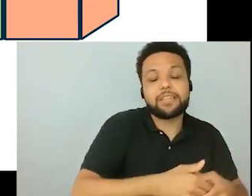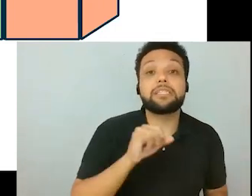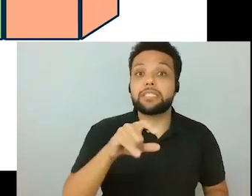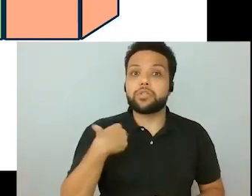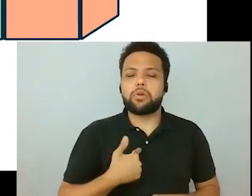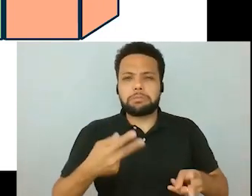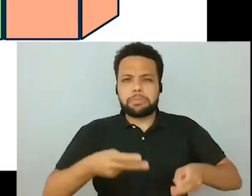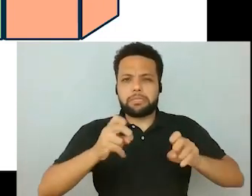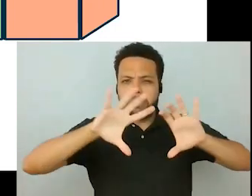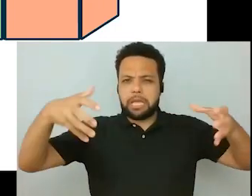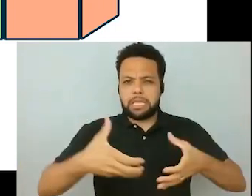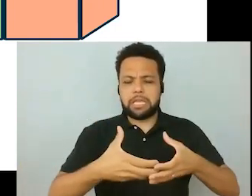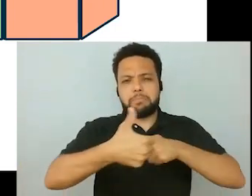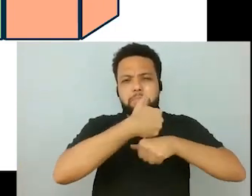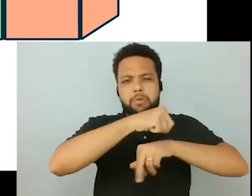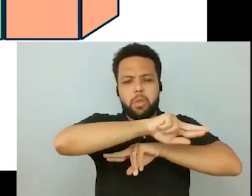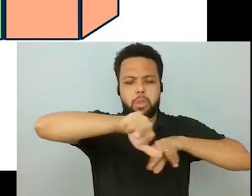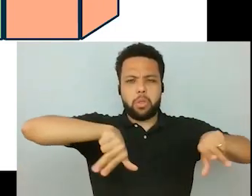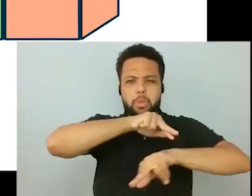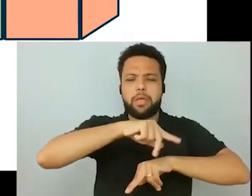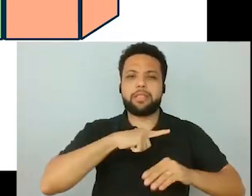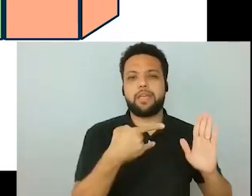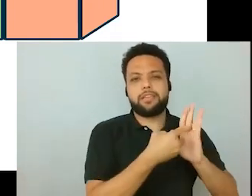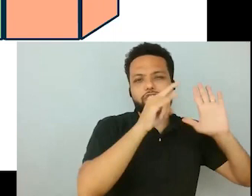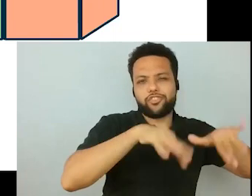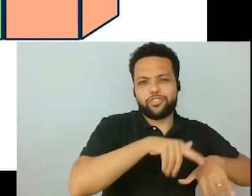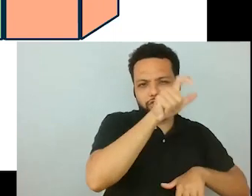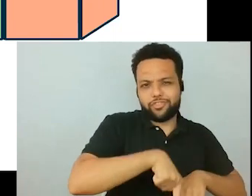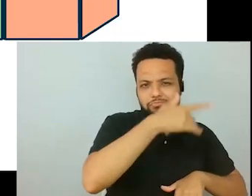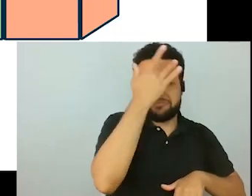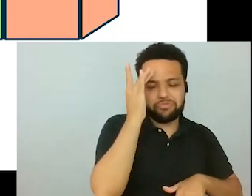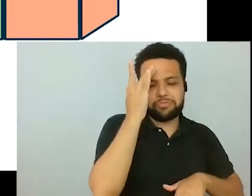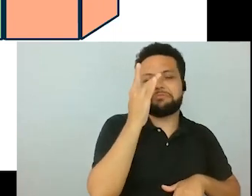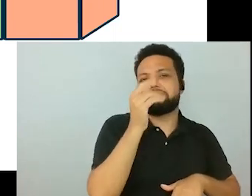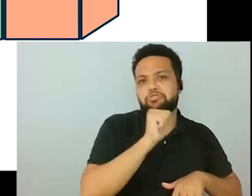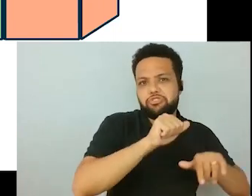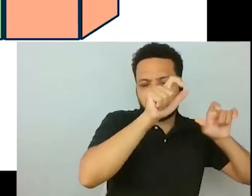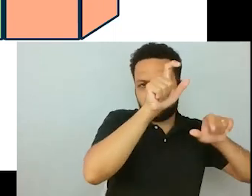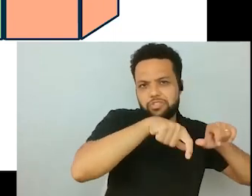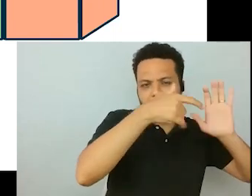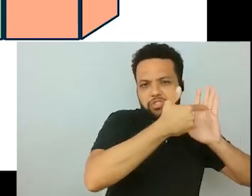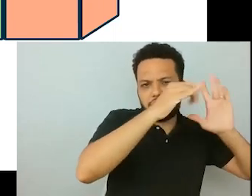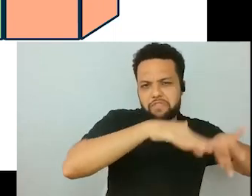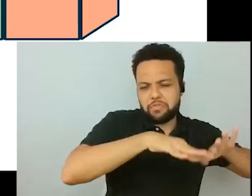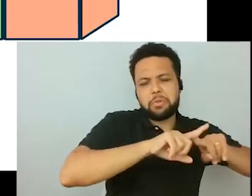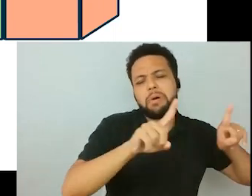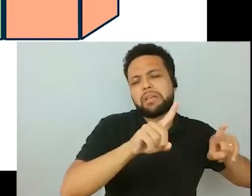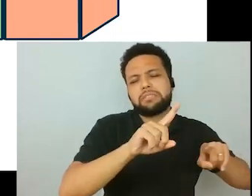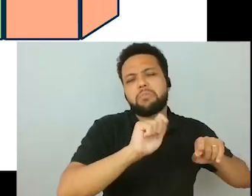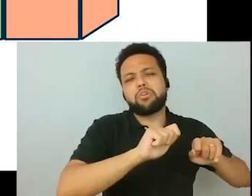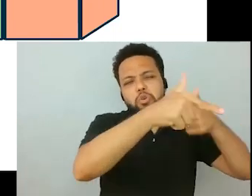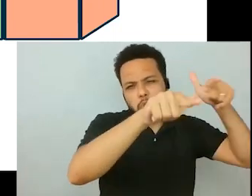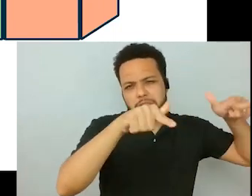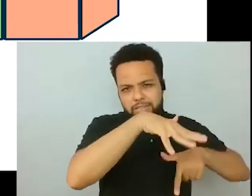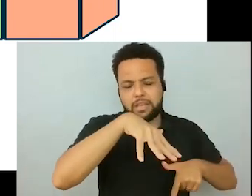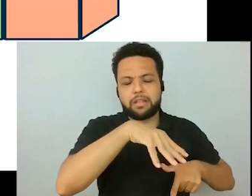multidisciplinar, onde uma desenvolvedora, e não só desenvolvedora, pode ser uma pessoa não técnica, pegando contexto em outras áreas, ela consiga